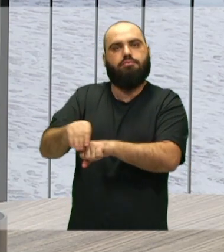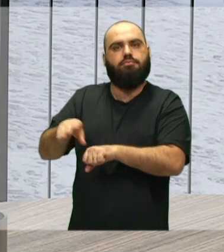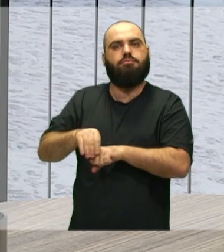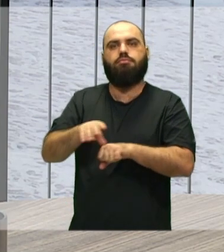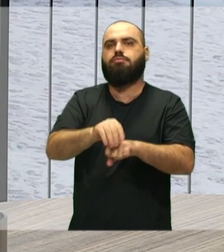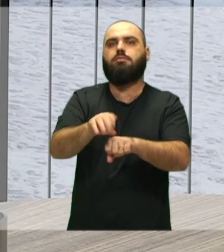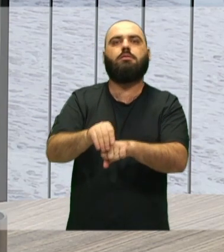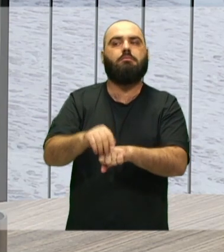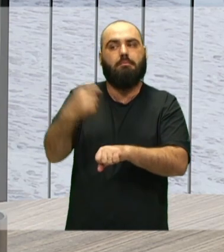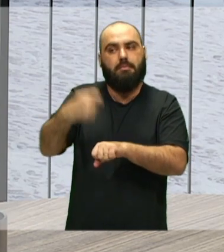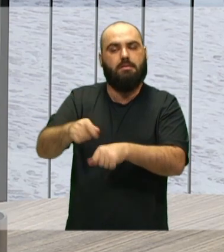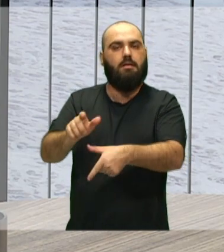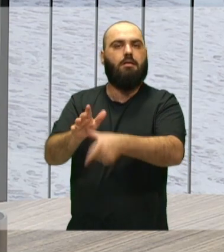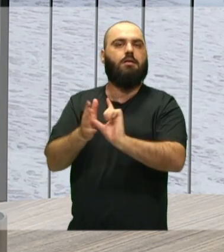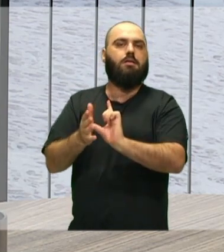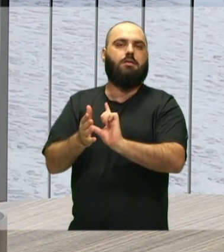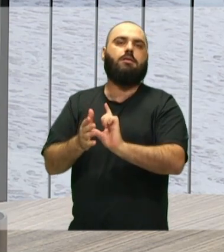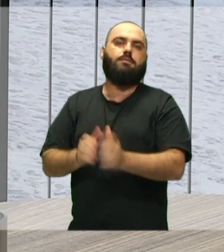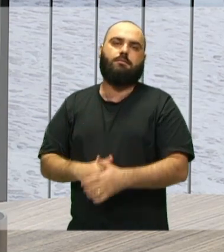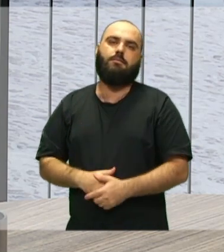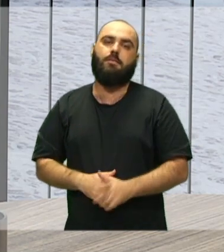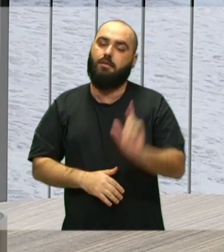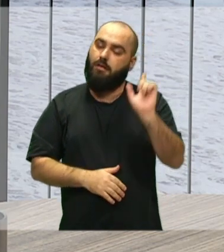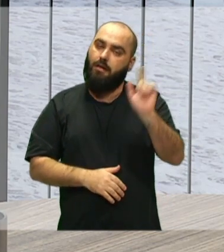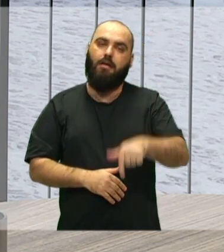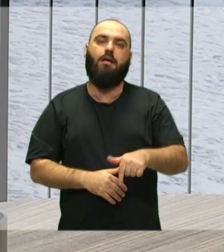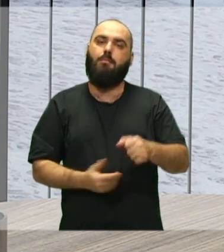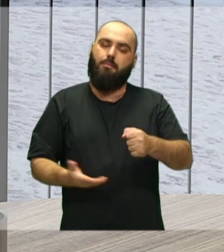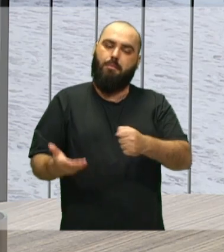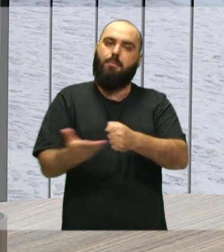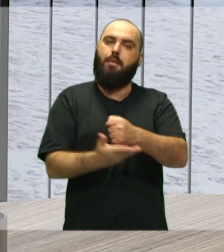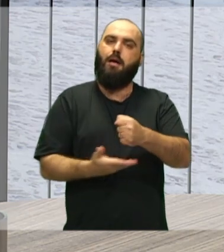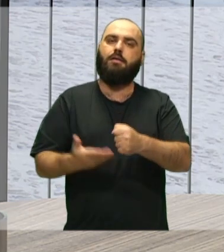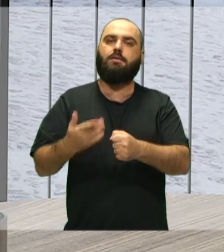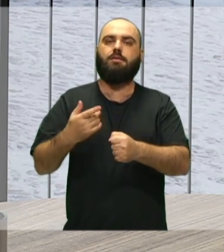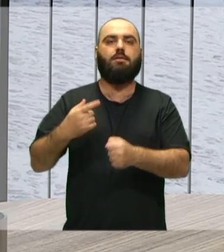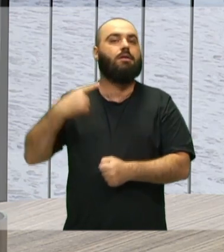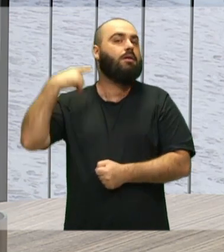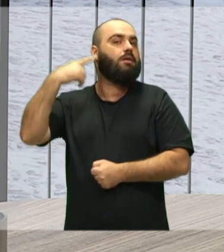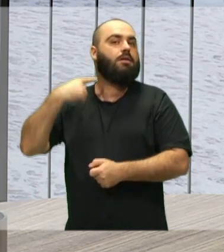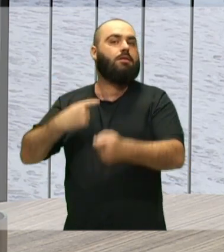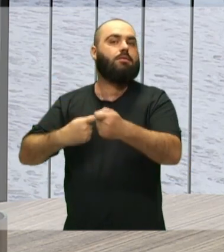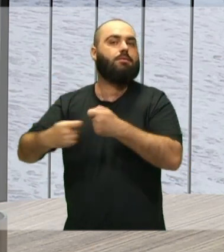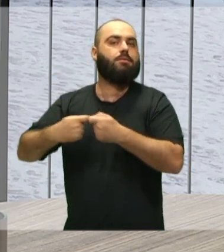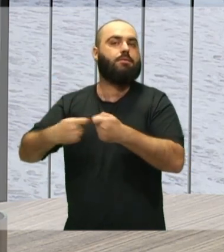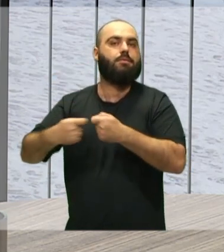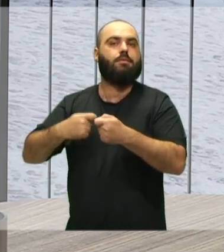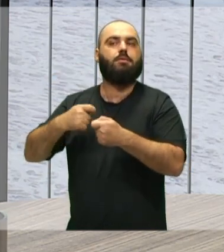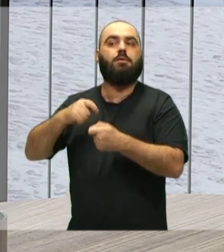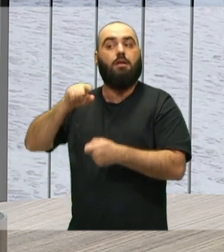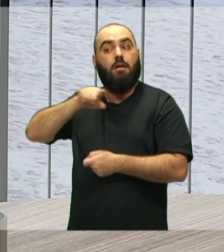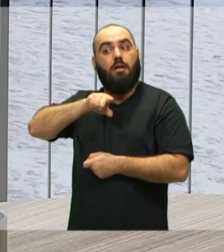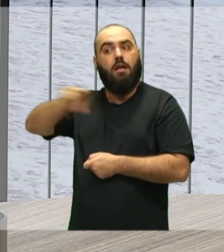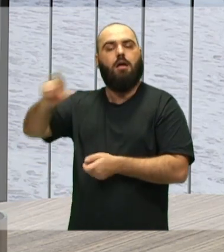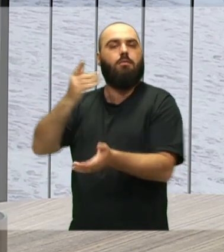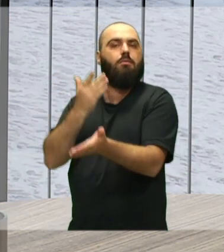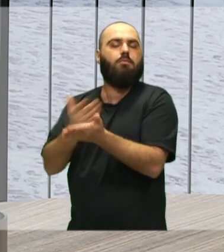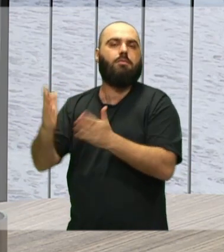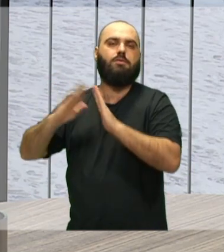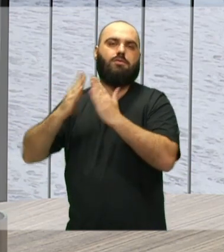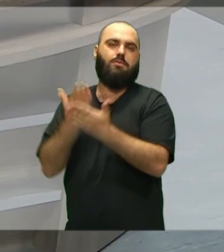principais conhecimentos que ele tem que adquirir são princípios que a administração pública tem que ser norteada já lá no início dos seus estudos,